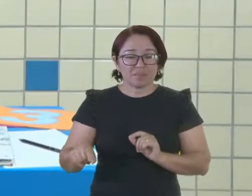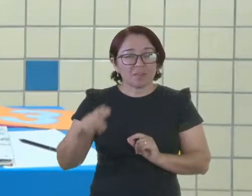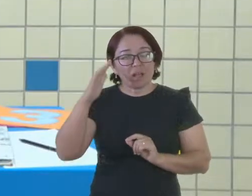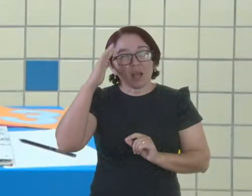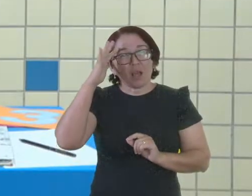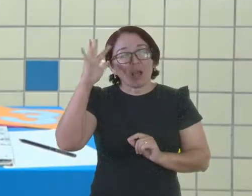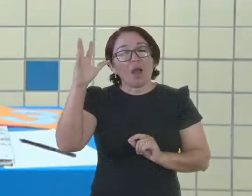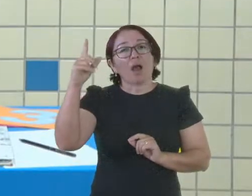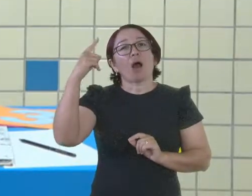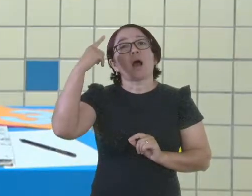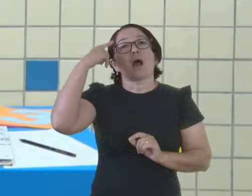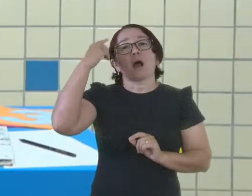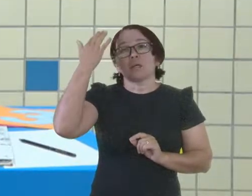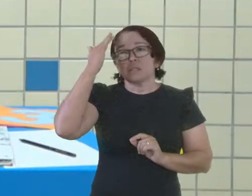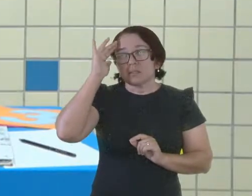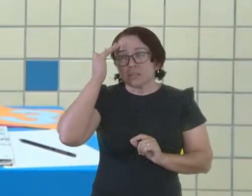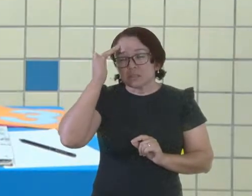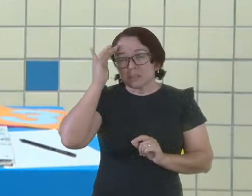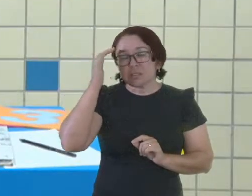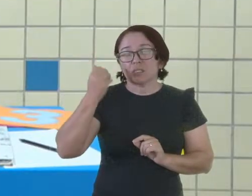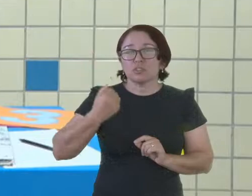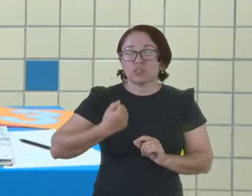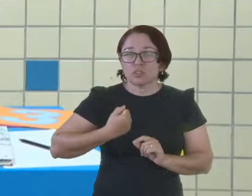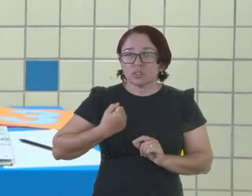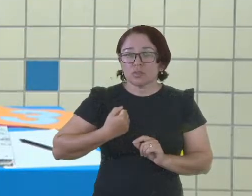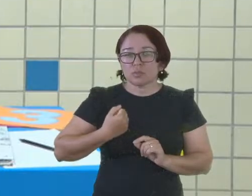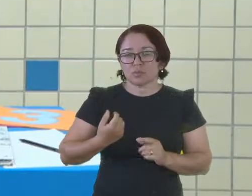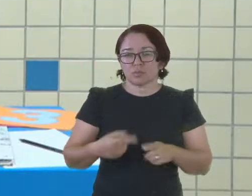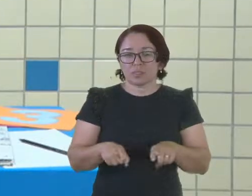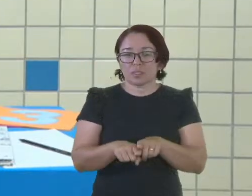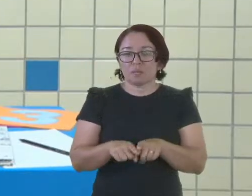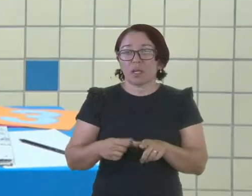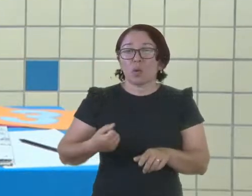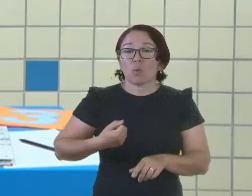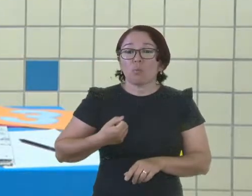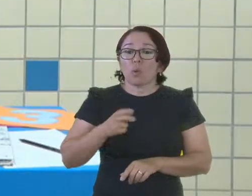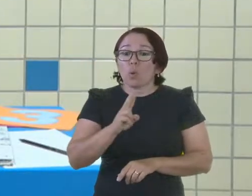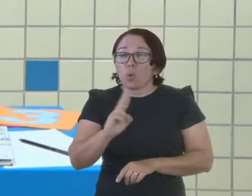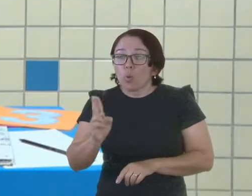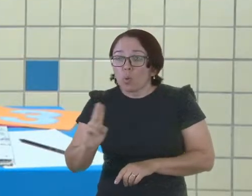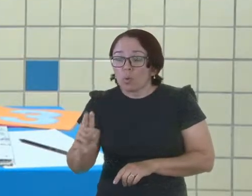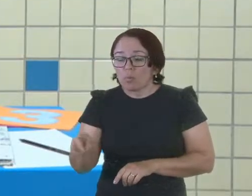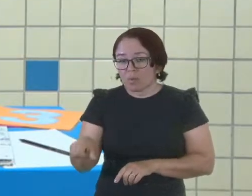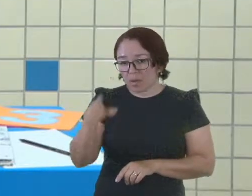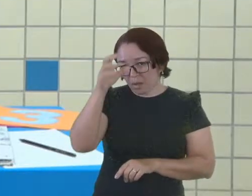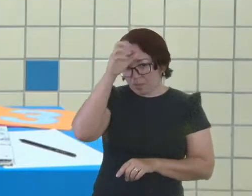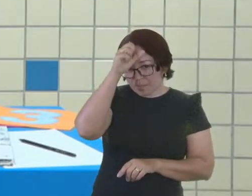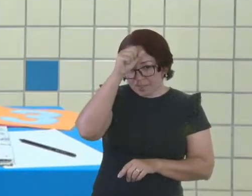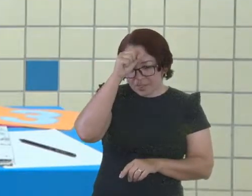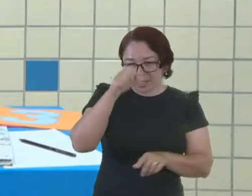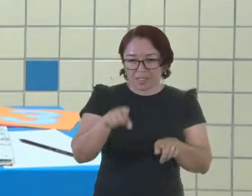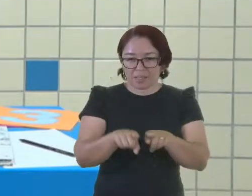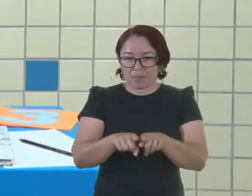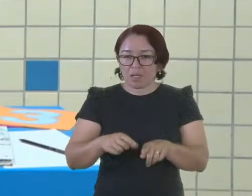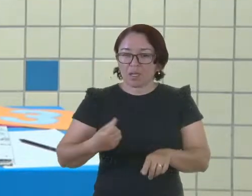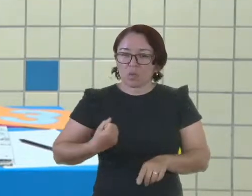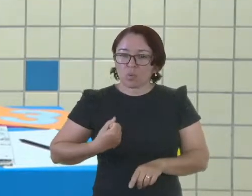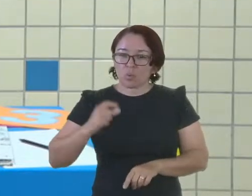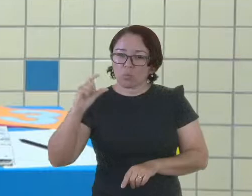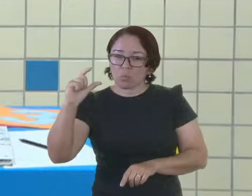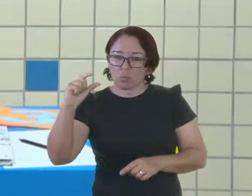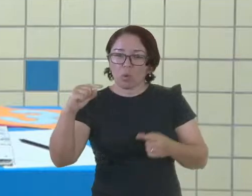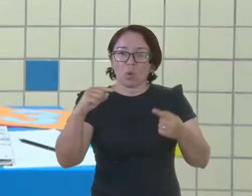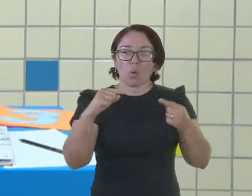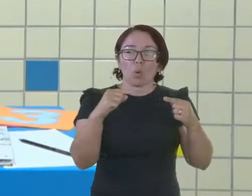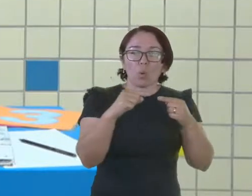número, ampliar o seu vocabulário numérico e, além de tudo, ainda relacionar as quantidades. Vamos lá para a nossa primeira